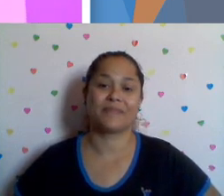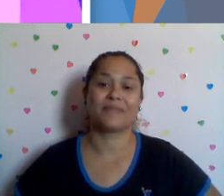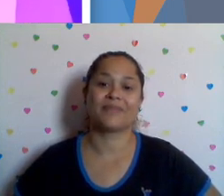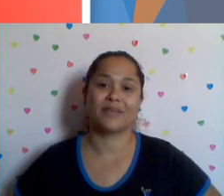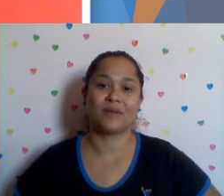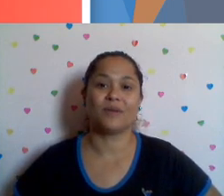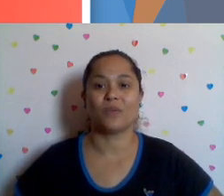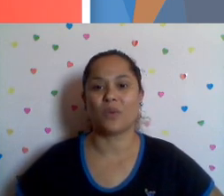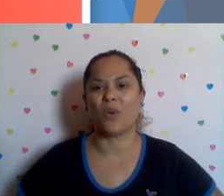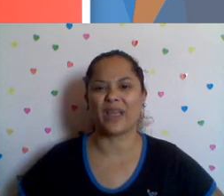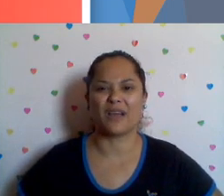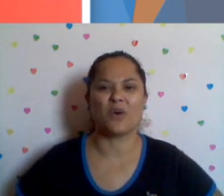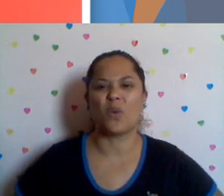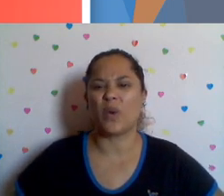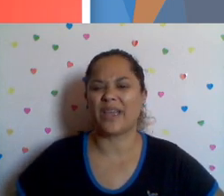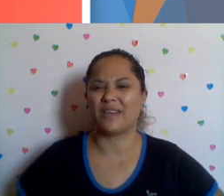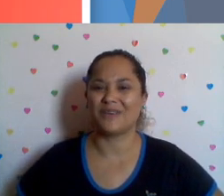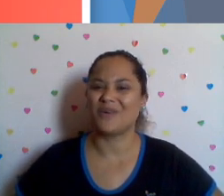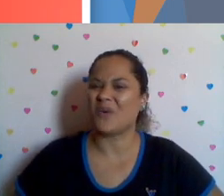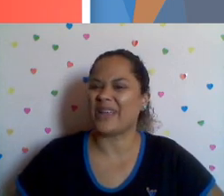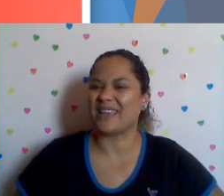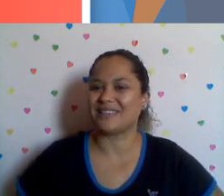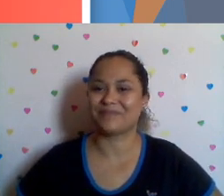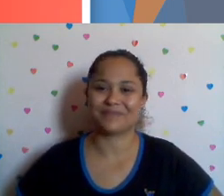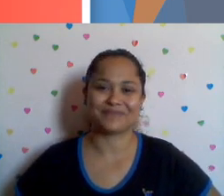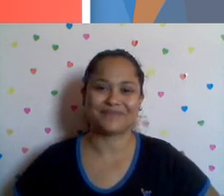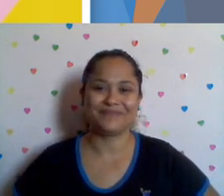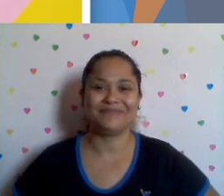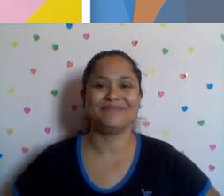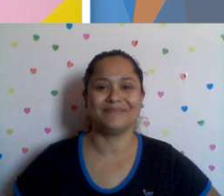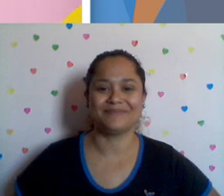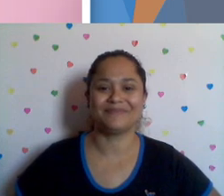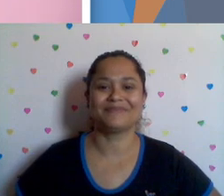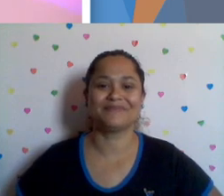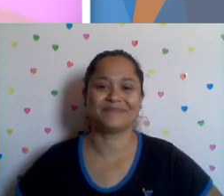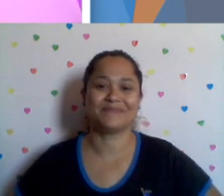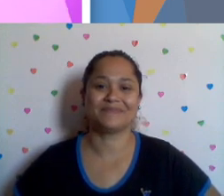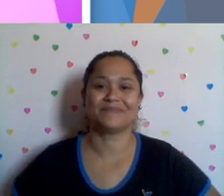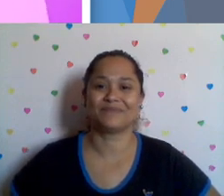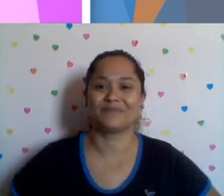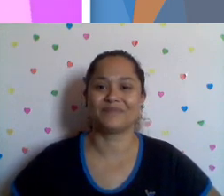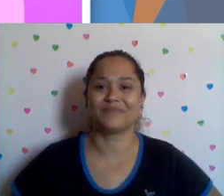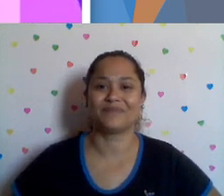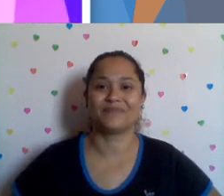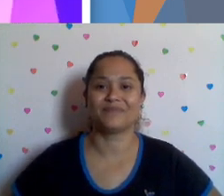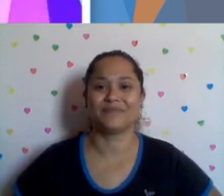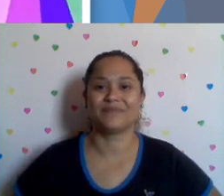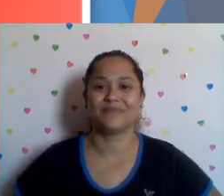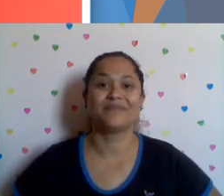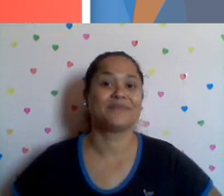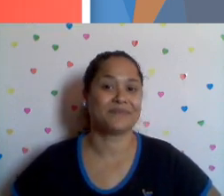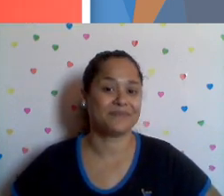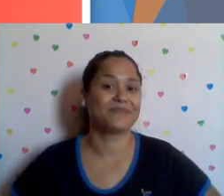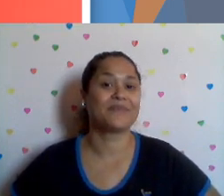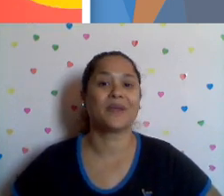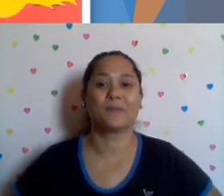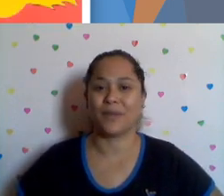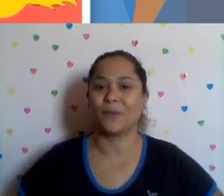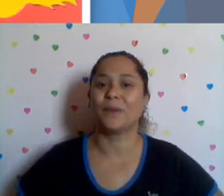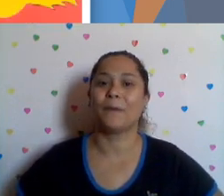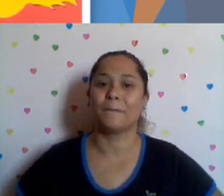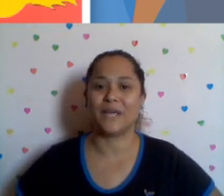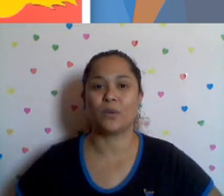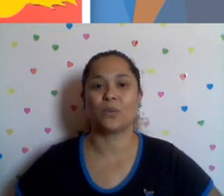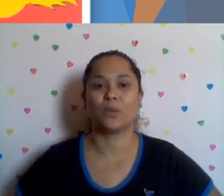porco? Oink, oink, oink. E o pintinho fofo? Piu,